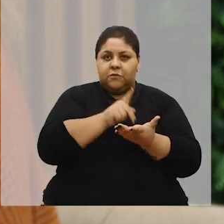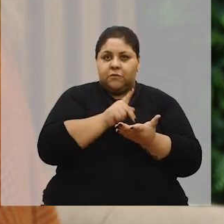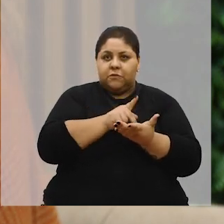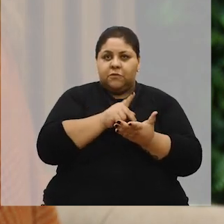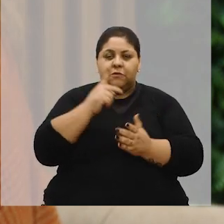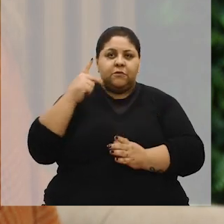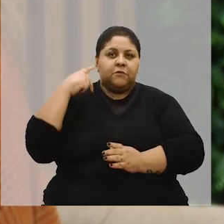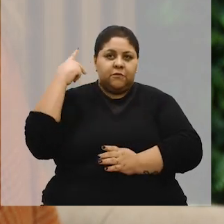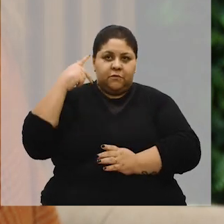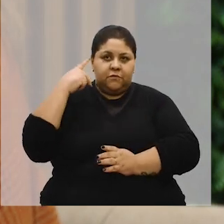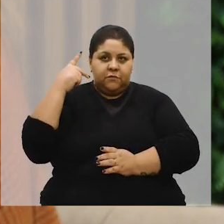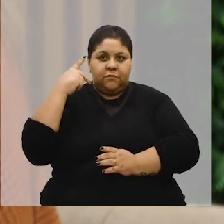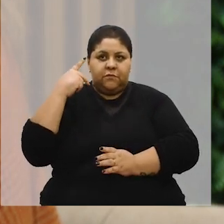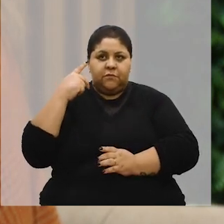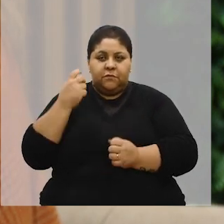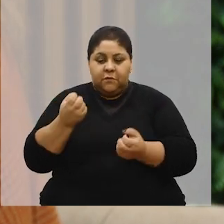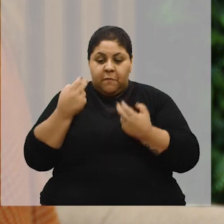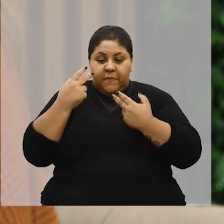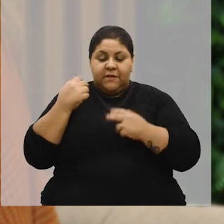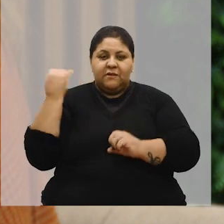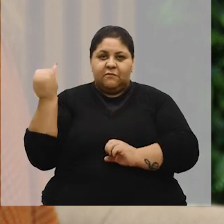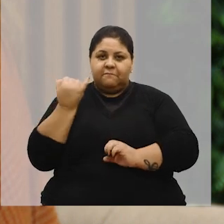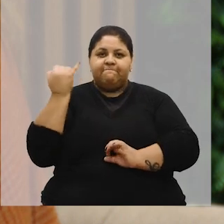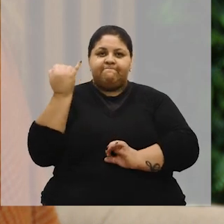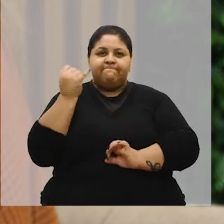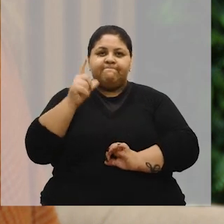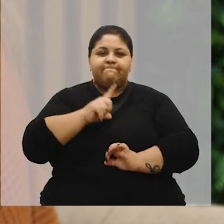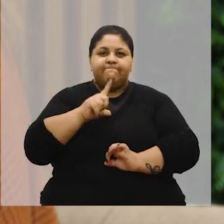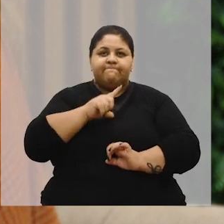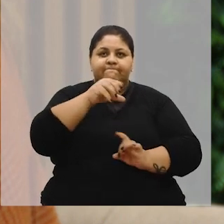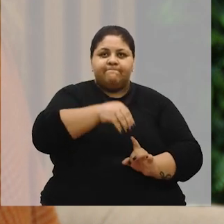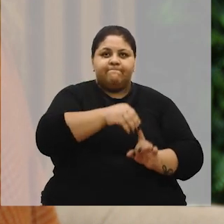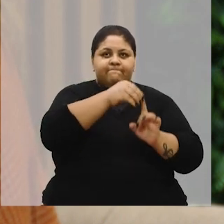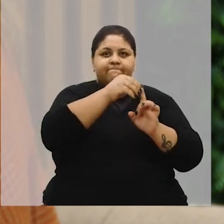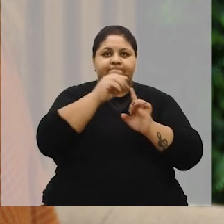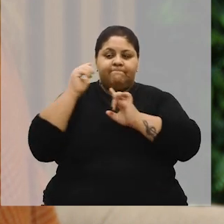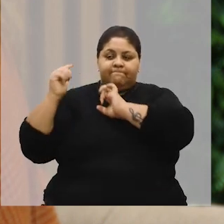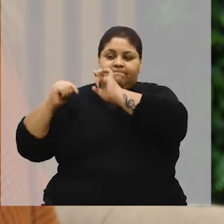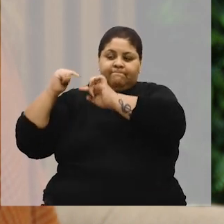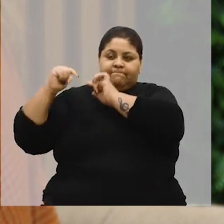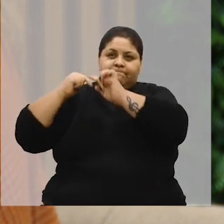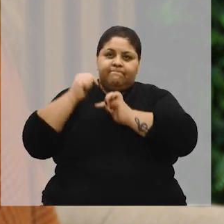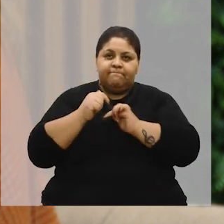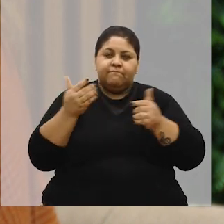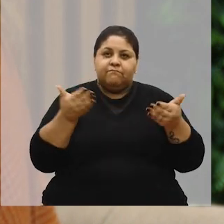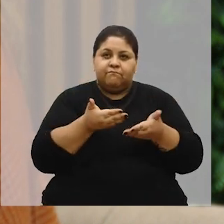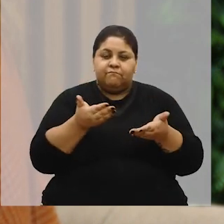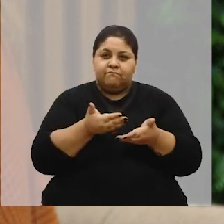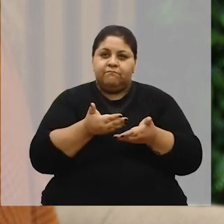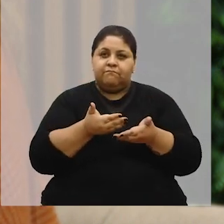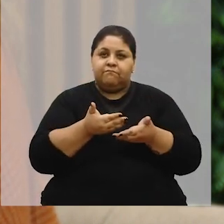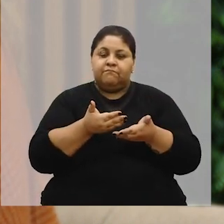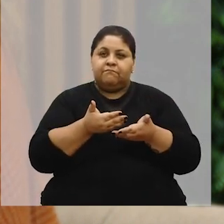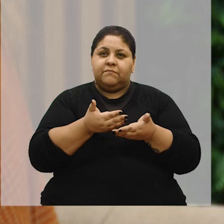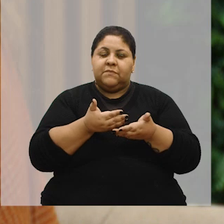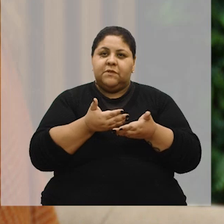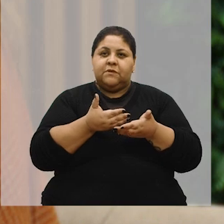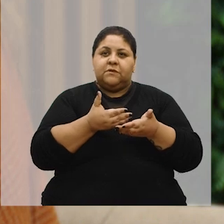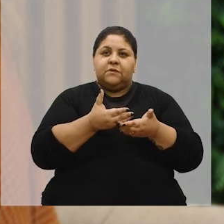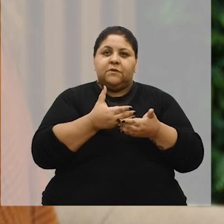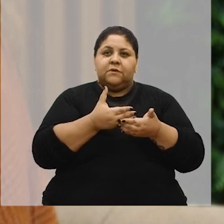política e percebo a importância que isso tem, principalmente na minha geração agora, que vem de uma